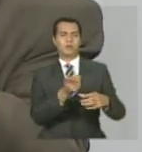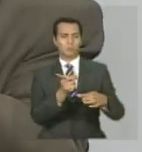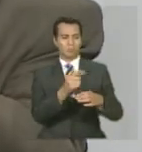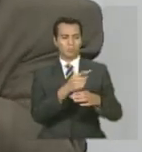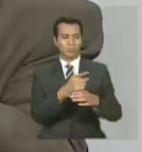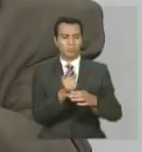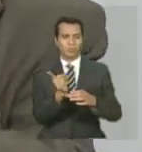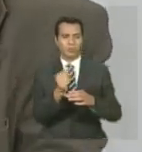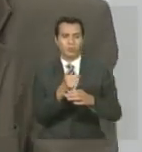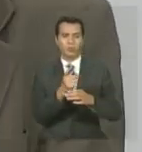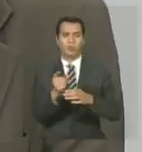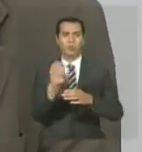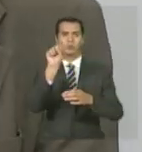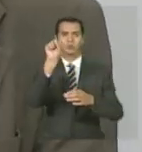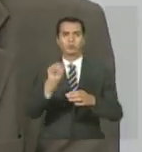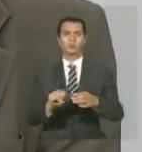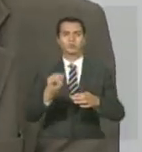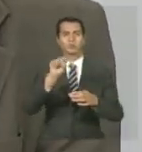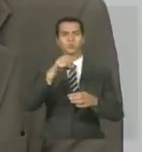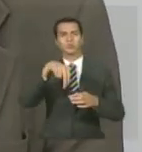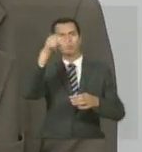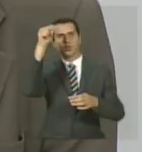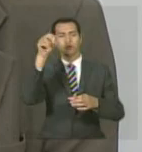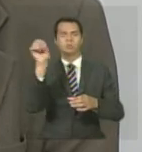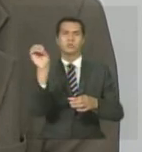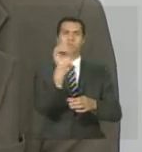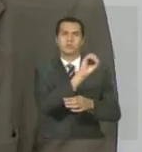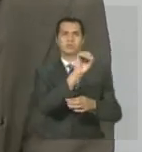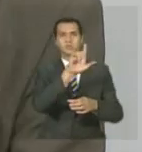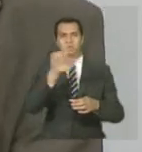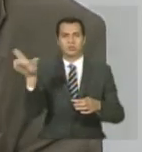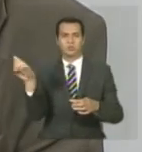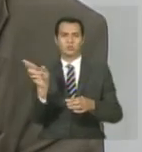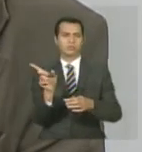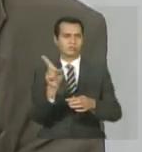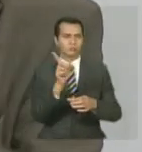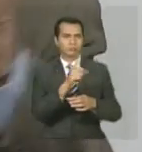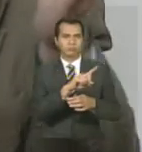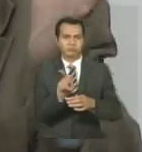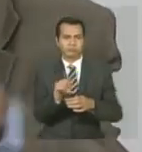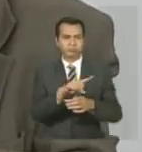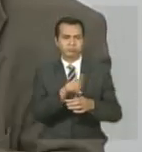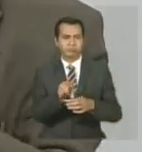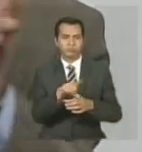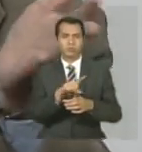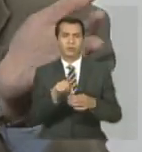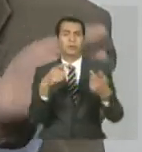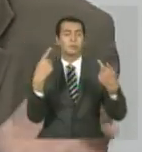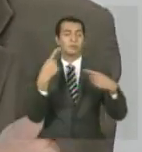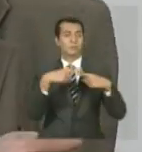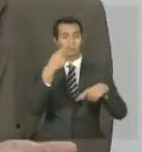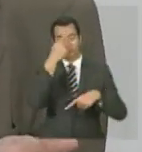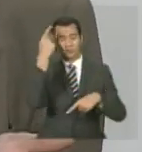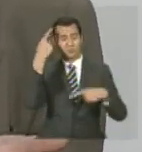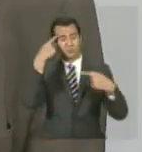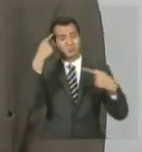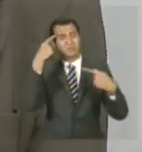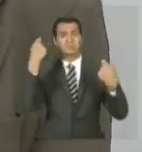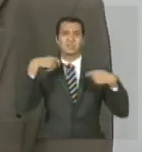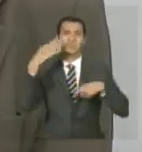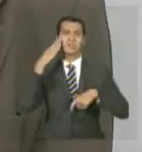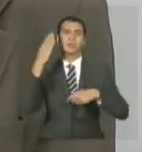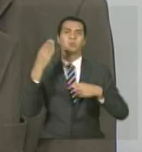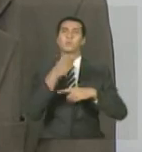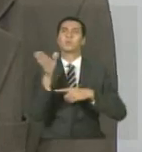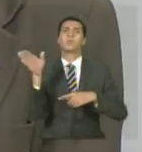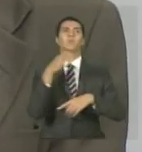onde ele deve ir, a bússola não lhe serve para nada, porque ele precisa saber se é para o norte, se é para o sul, se é para o oeste, para o oeste que ele deve se dirigir. Aí a bússola